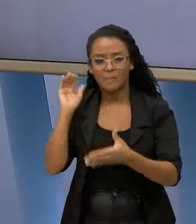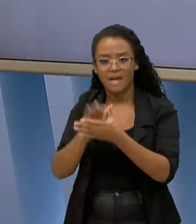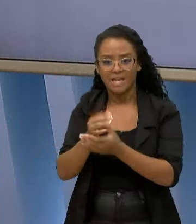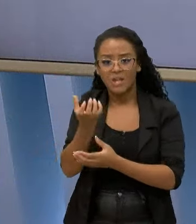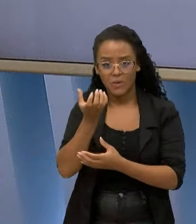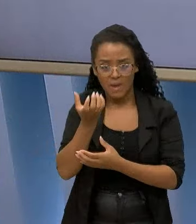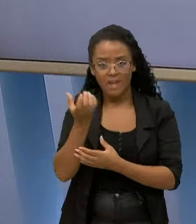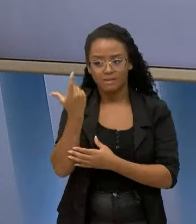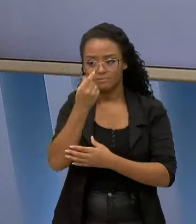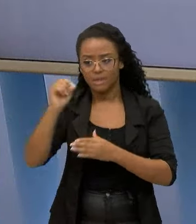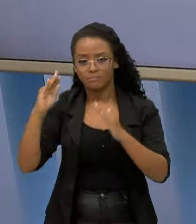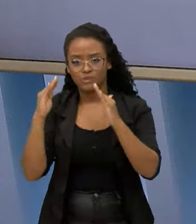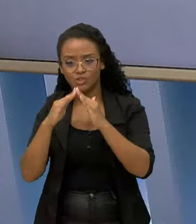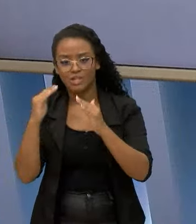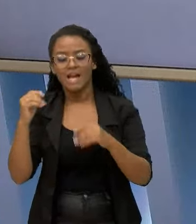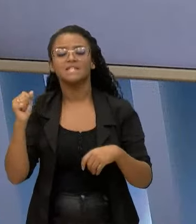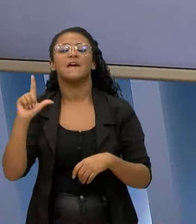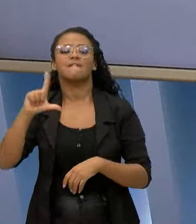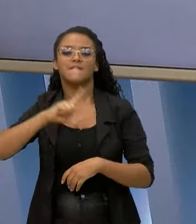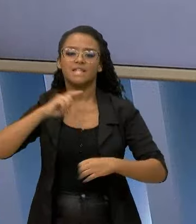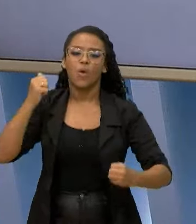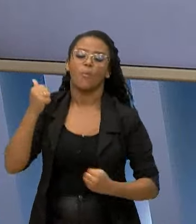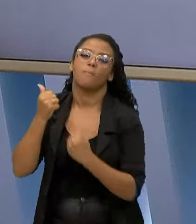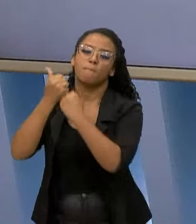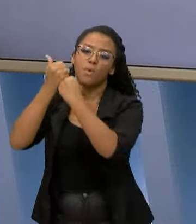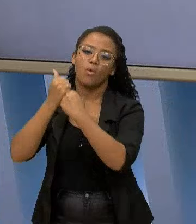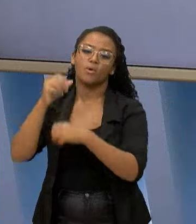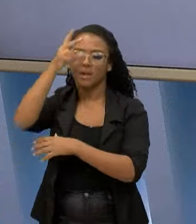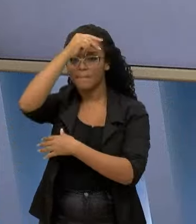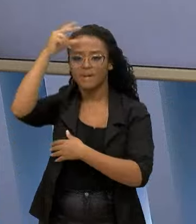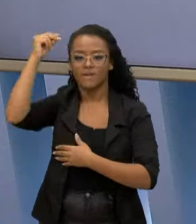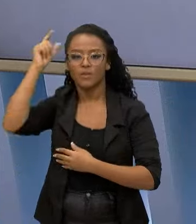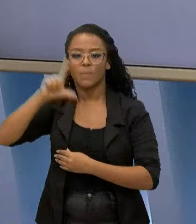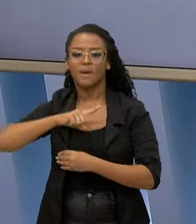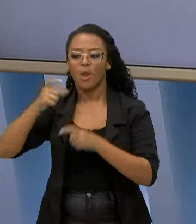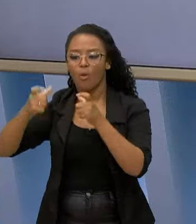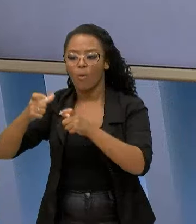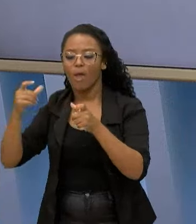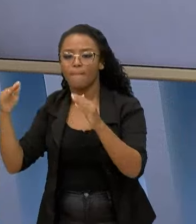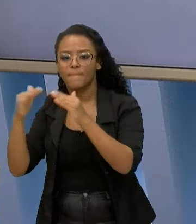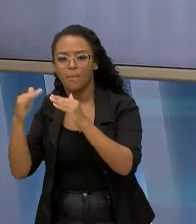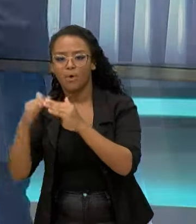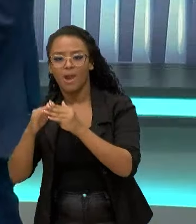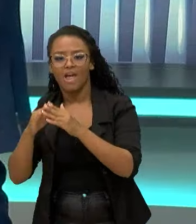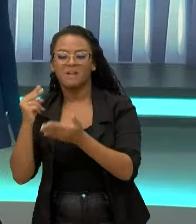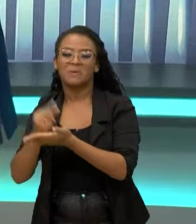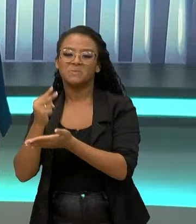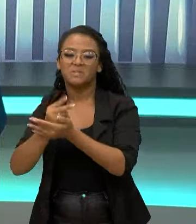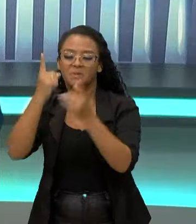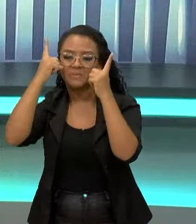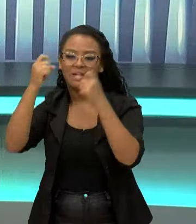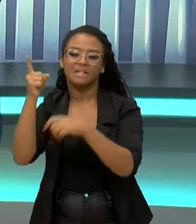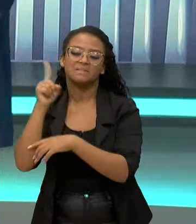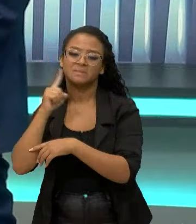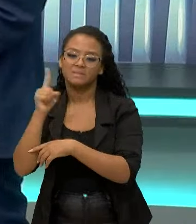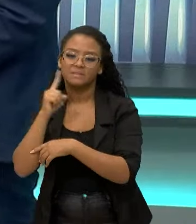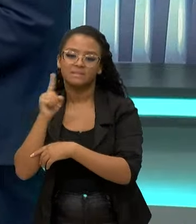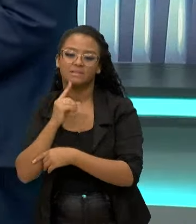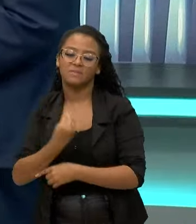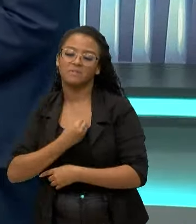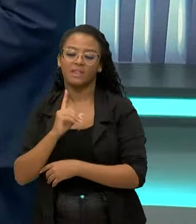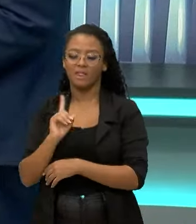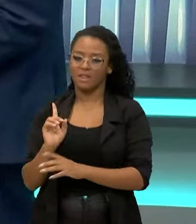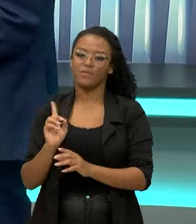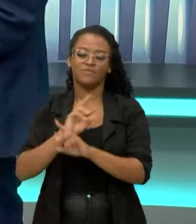da prefeitura para ter onde morar e não viver sobre violência. Mobilidade urbana, também você destaca